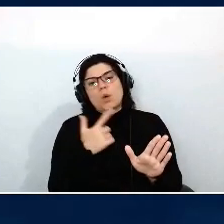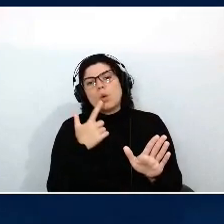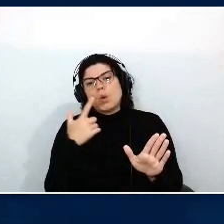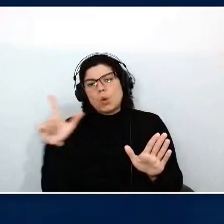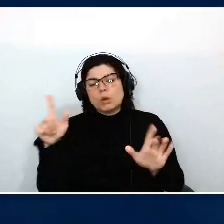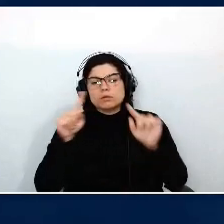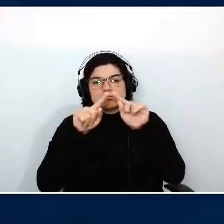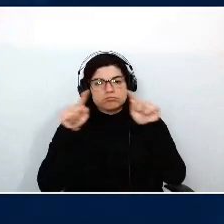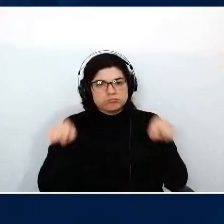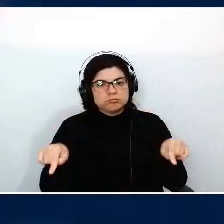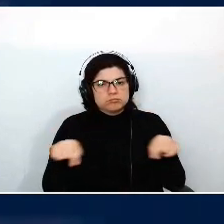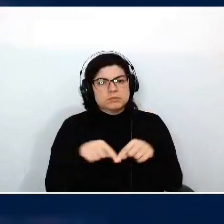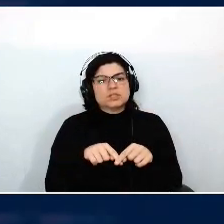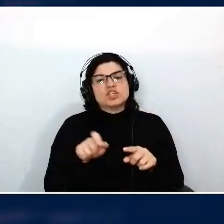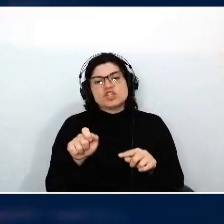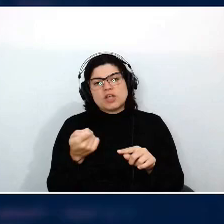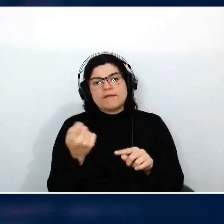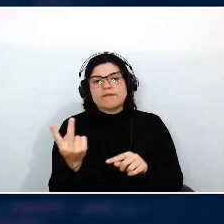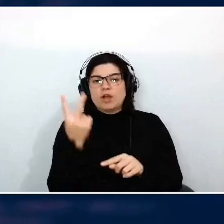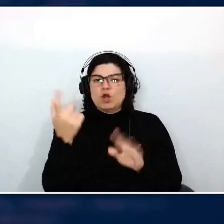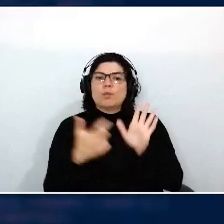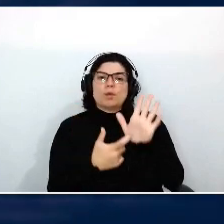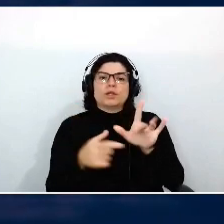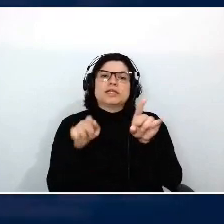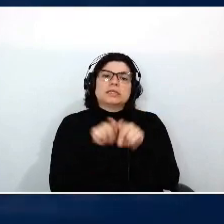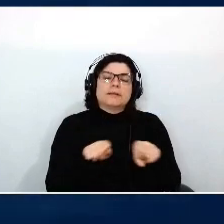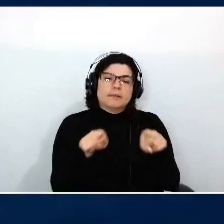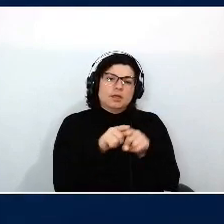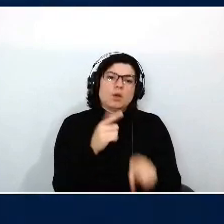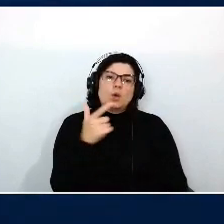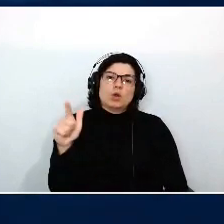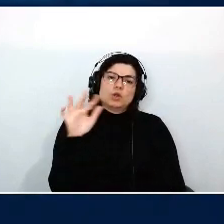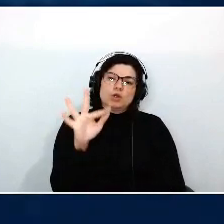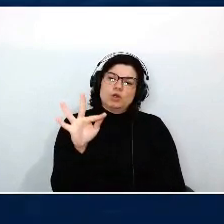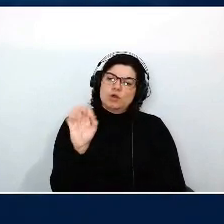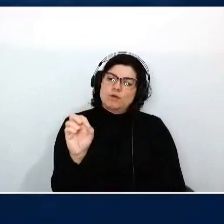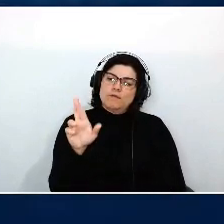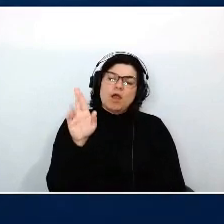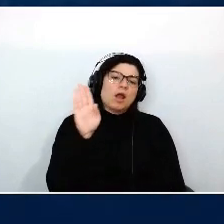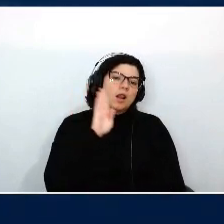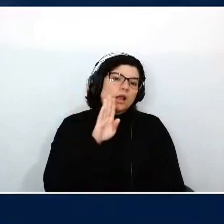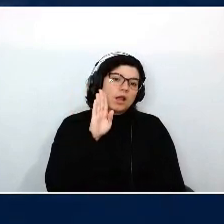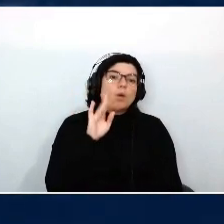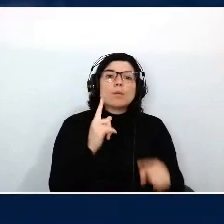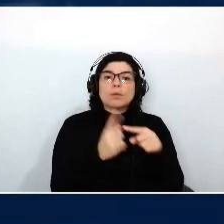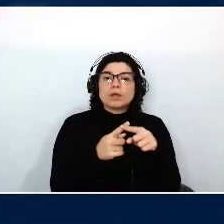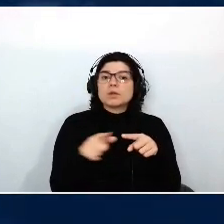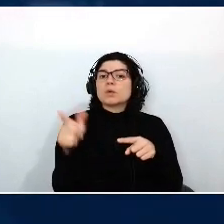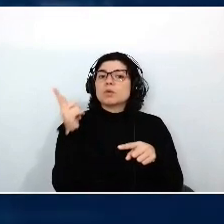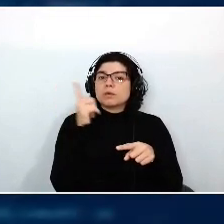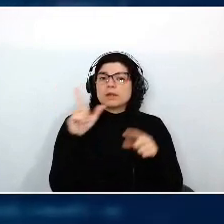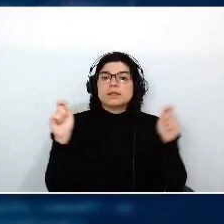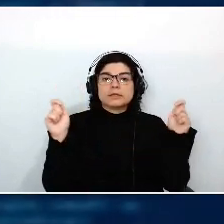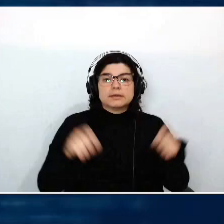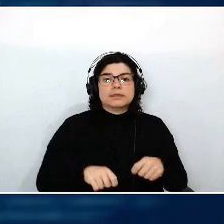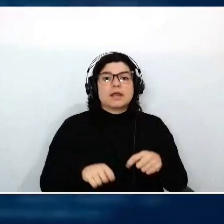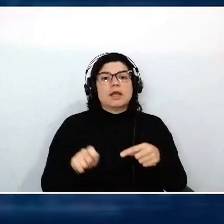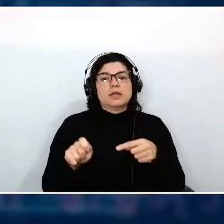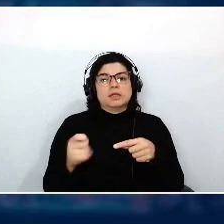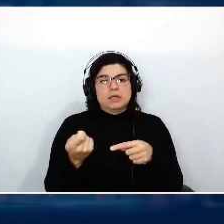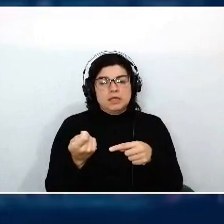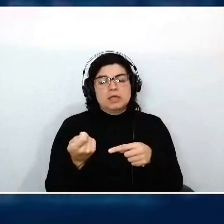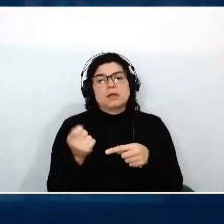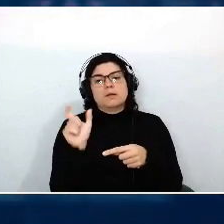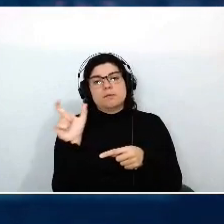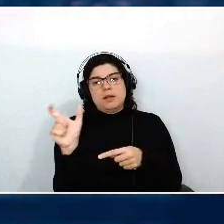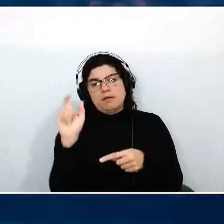imprime também a chave e o valor. O for também é bem legal, porque você consegue passar keywords especiais para a head dele.